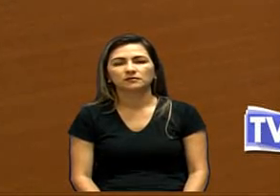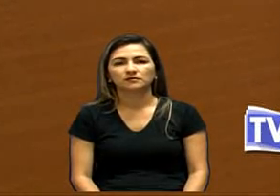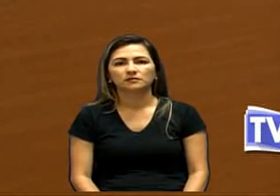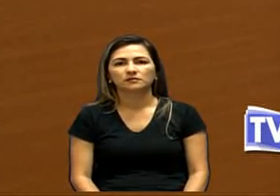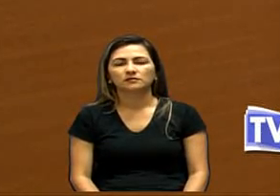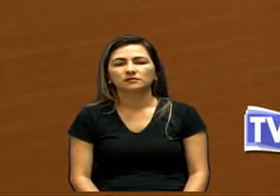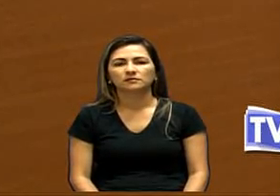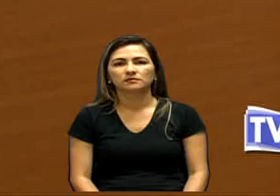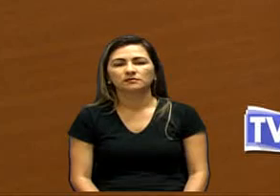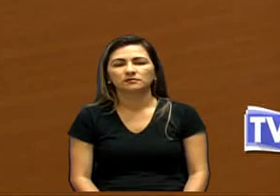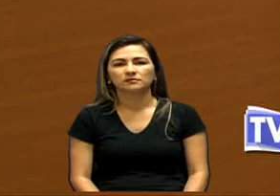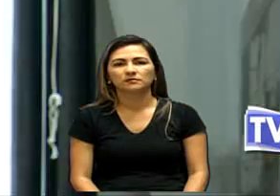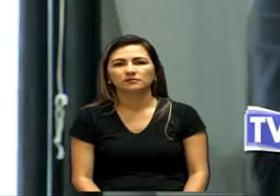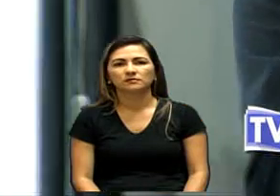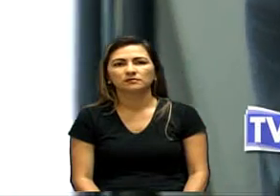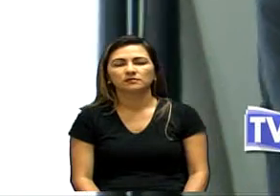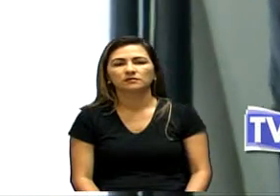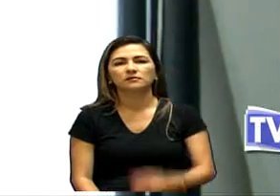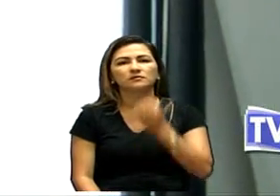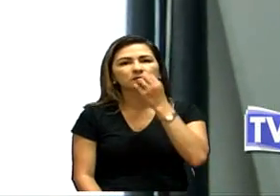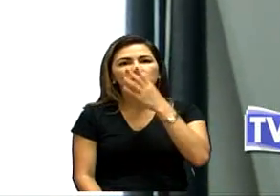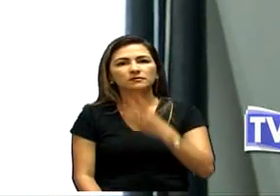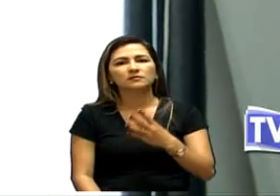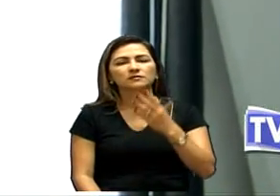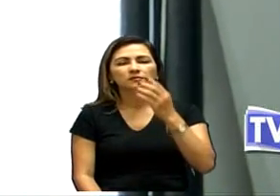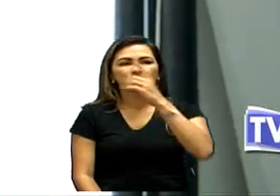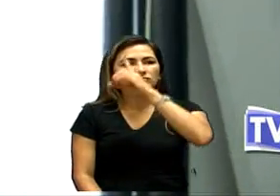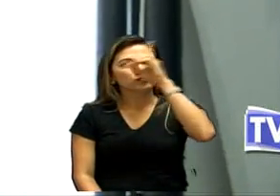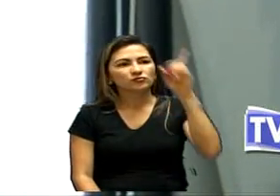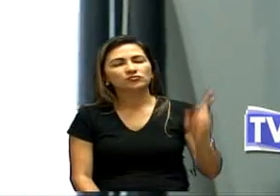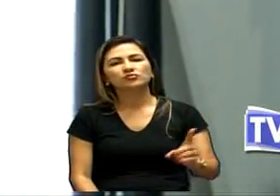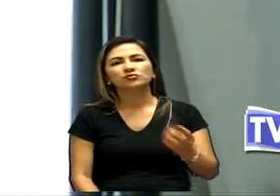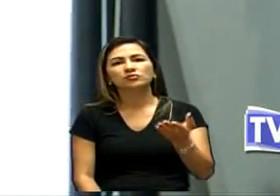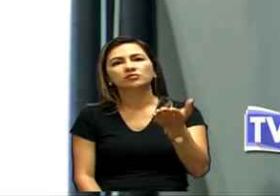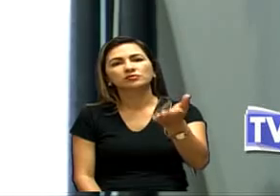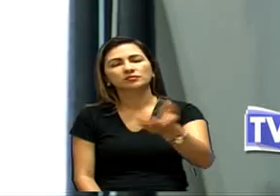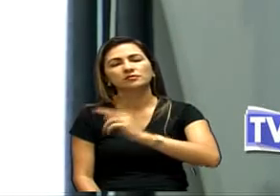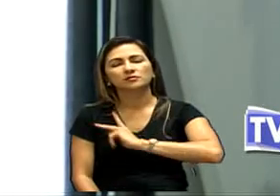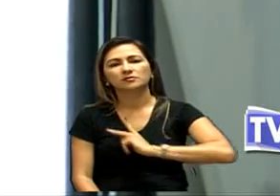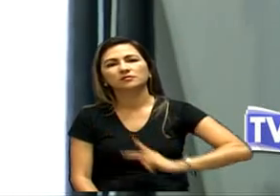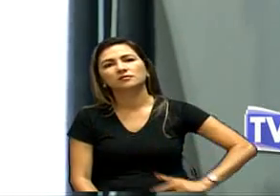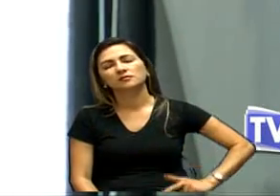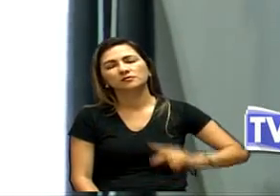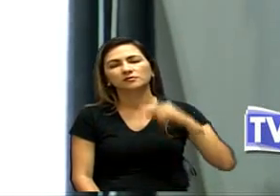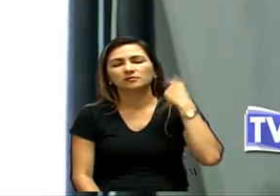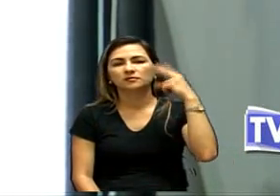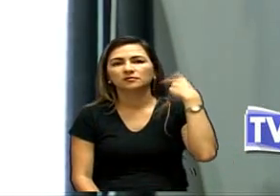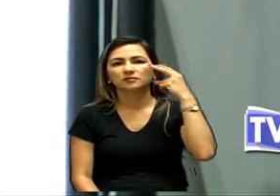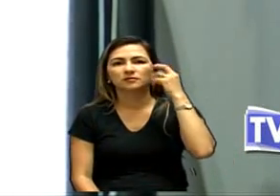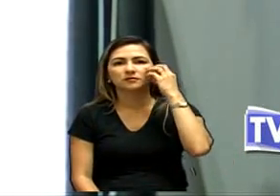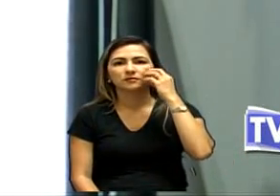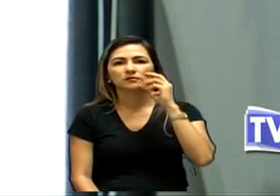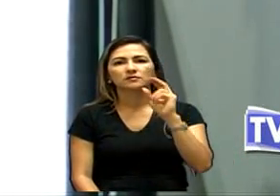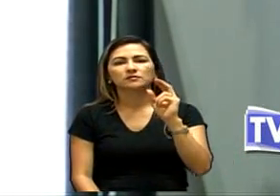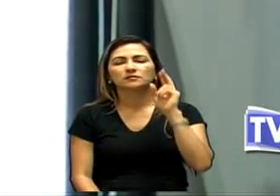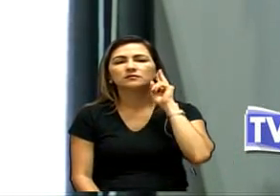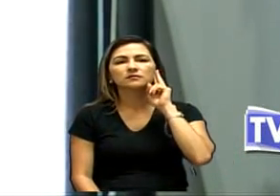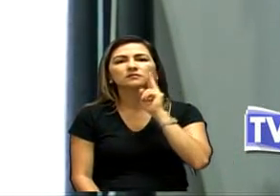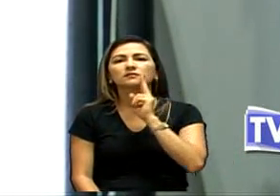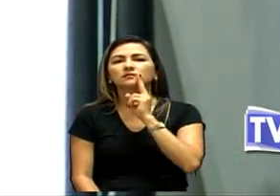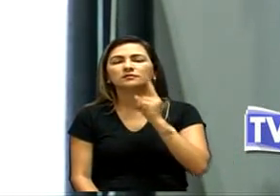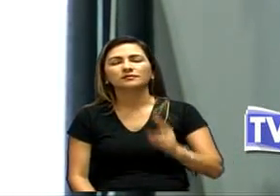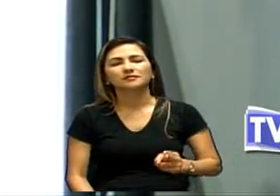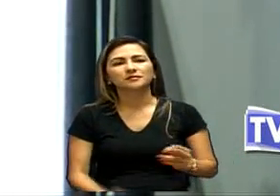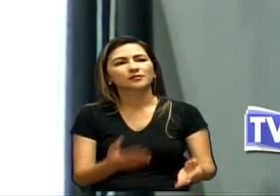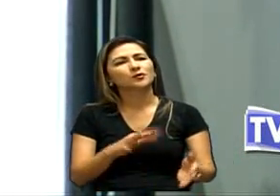Bom dia, agora sim. Bom dia, senhor presidente, bom dia, vereadoras, vereadores. Agradecer ao vereador Renan, ao presidente Manga, aos colegas que falaram